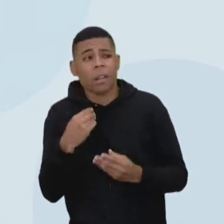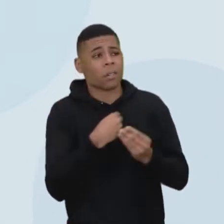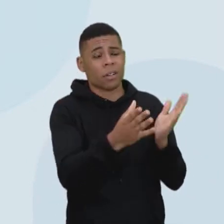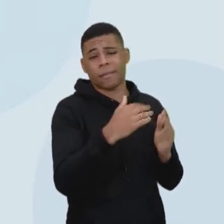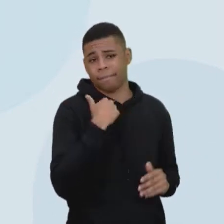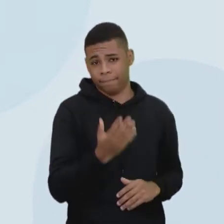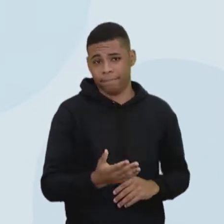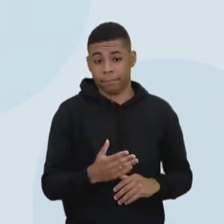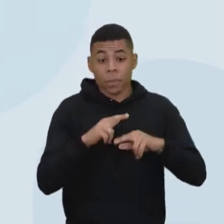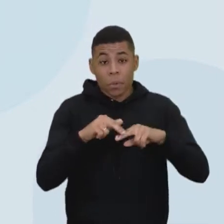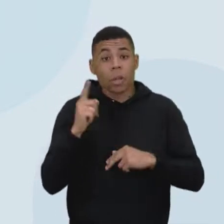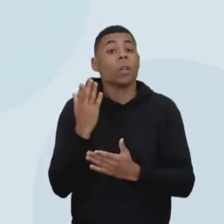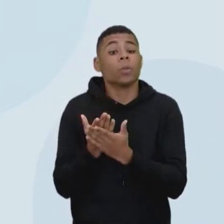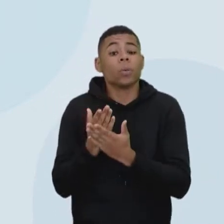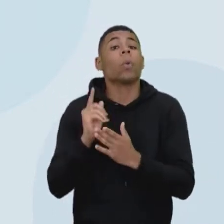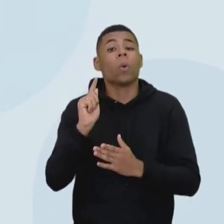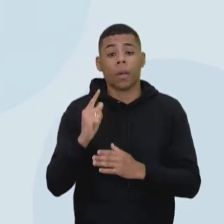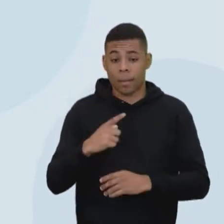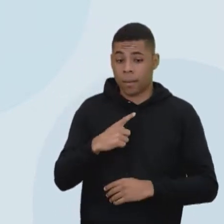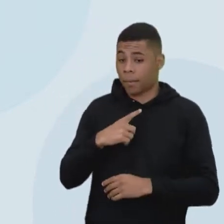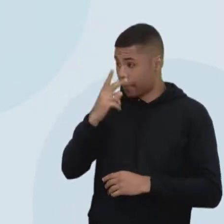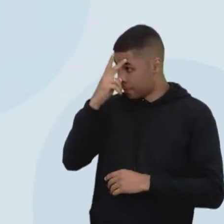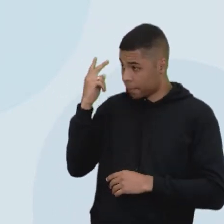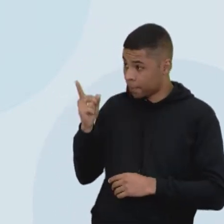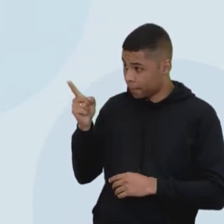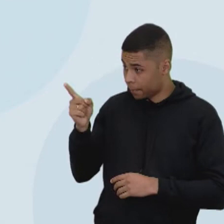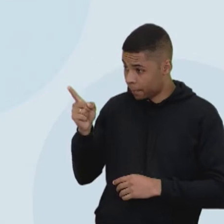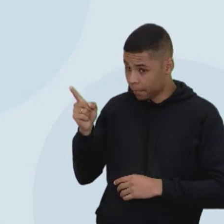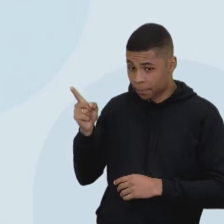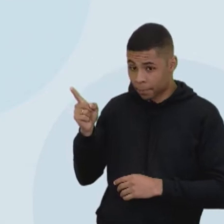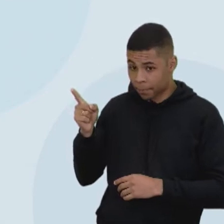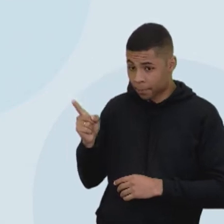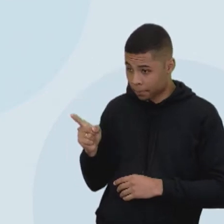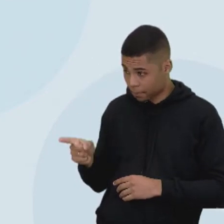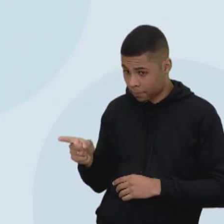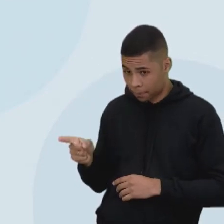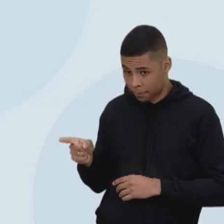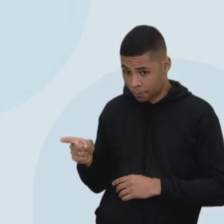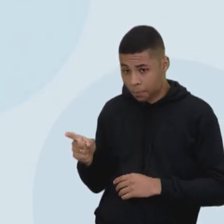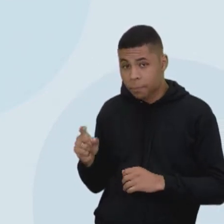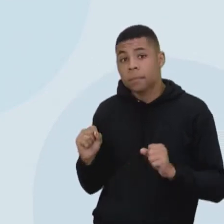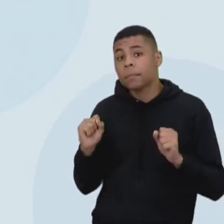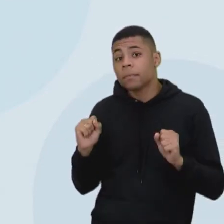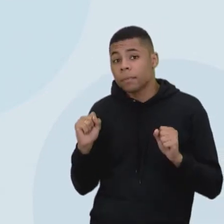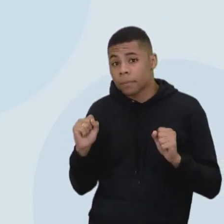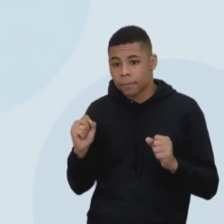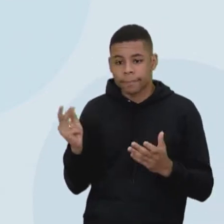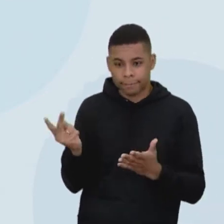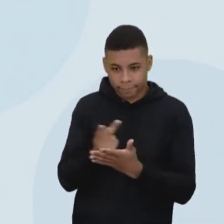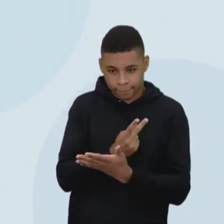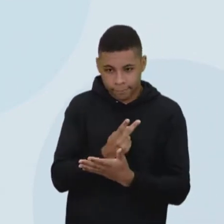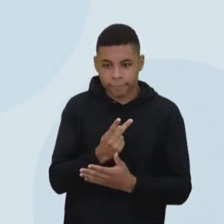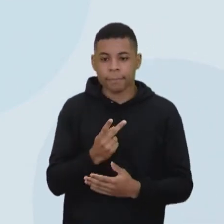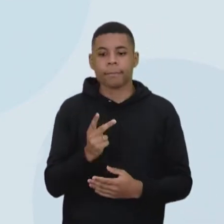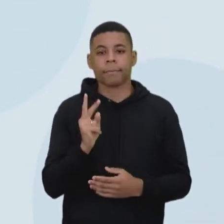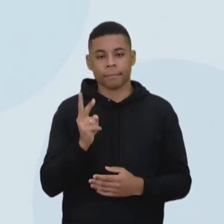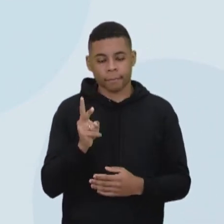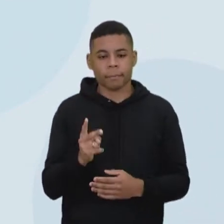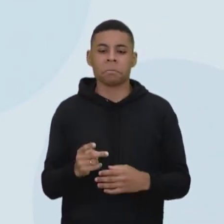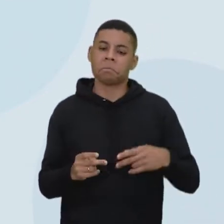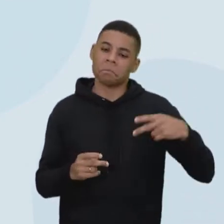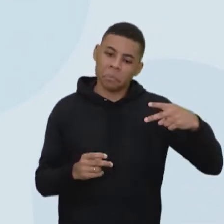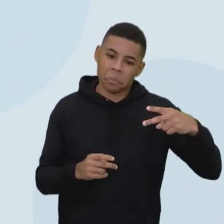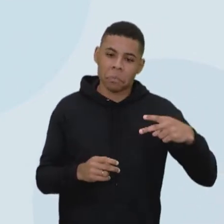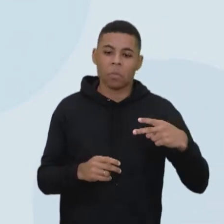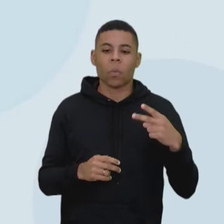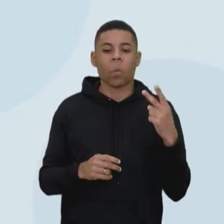direciona, né, através do seu estudo, é que a população aumenta aí numa tendência geométrica, né, 2, 4,